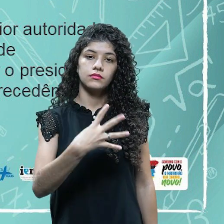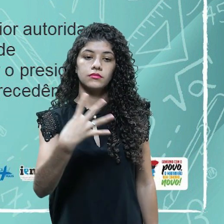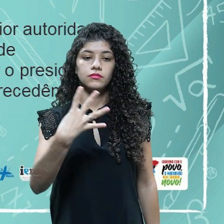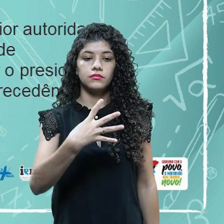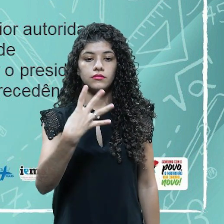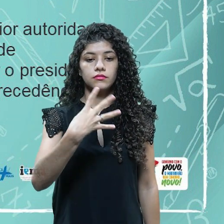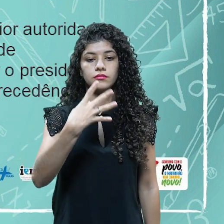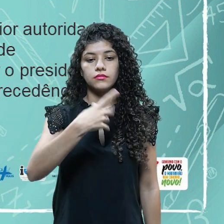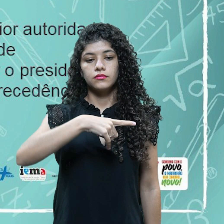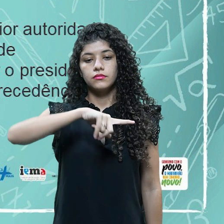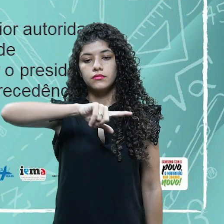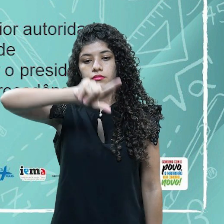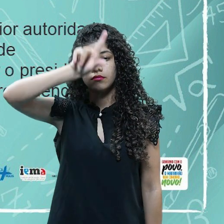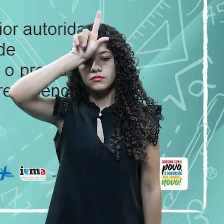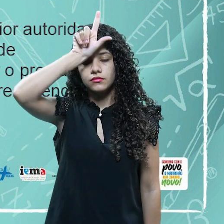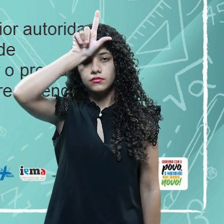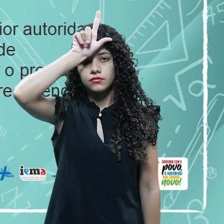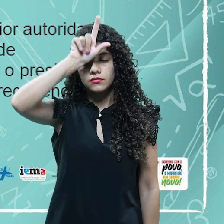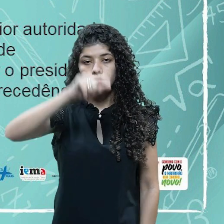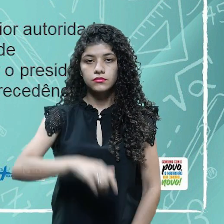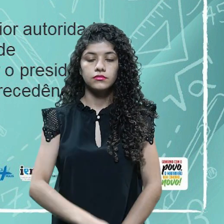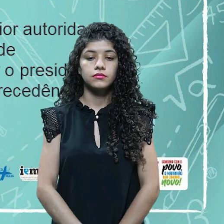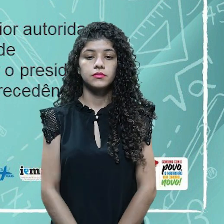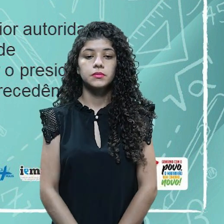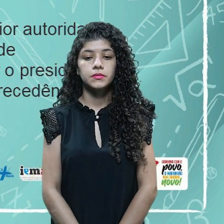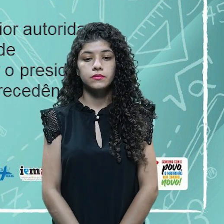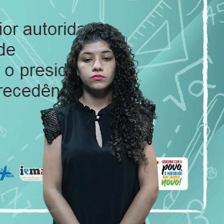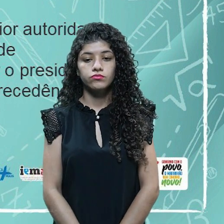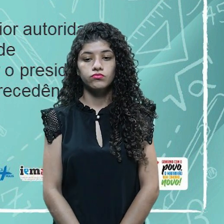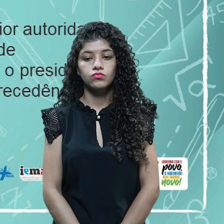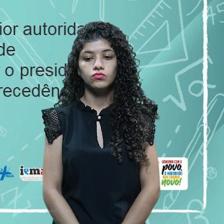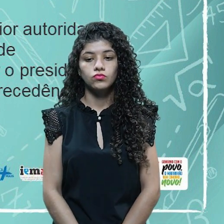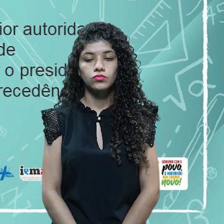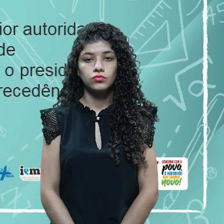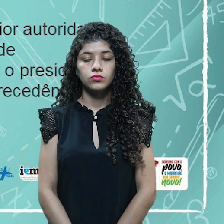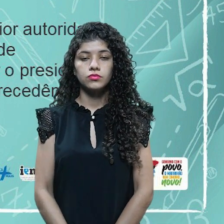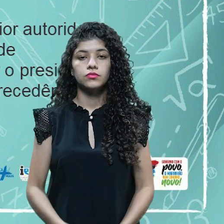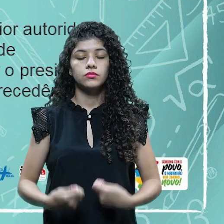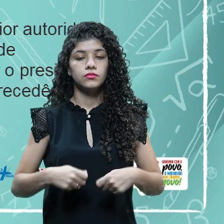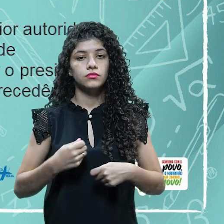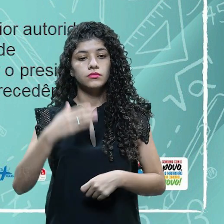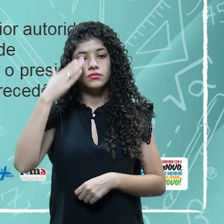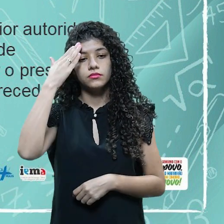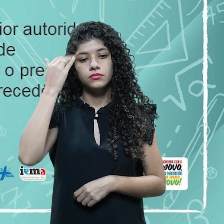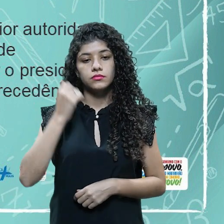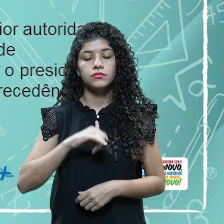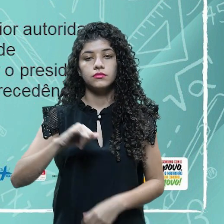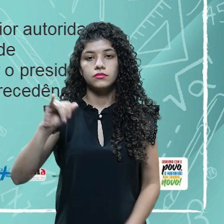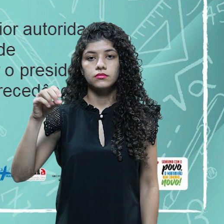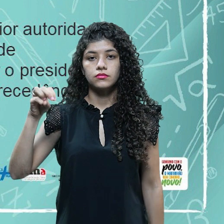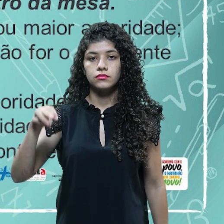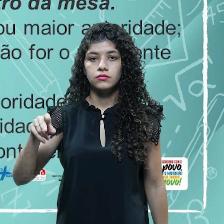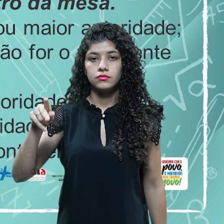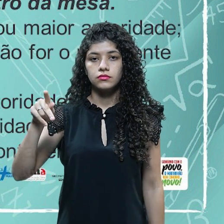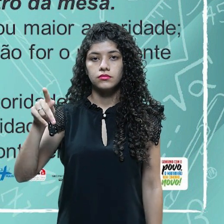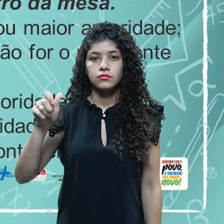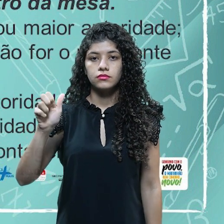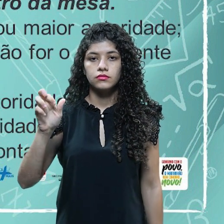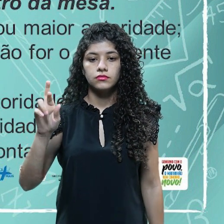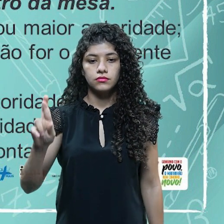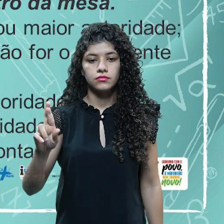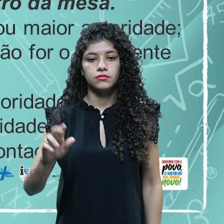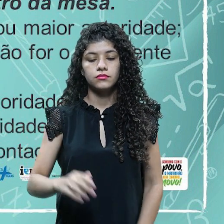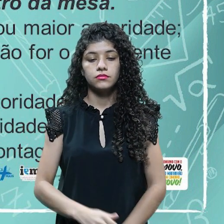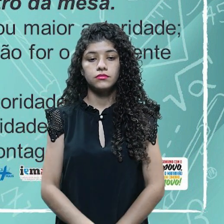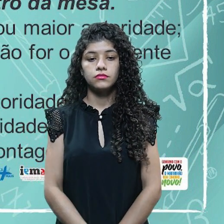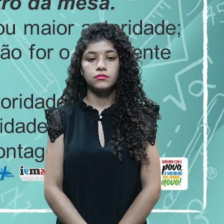cadeira é a quarta autoridade. Então, a gente precisa saber quando a mesa for ímpar, né? A precedência de cada um. Já a